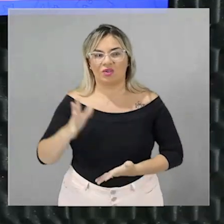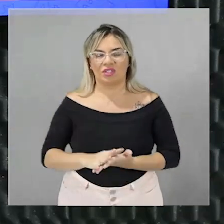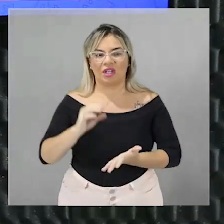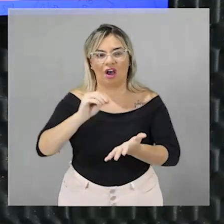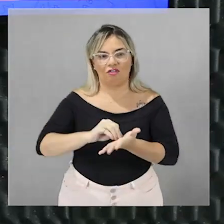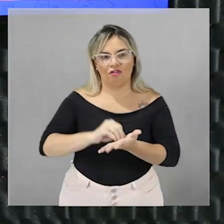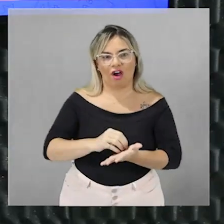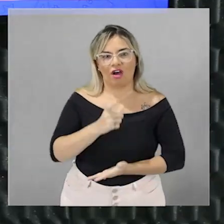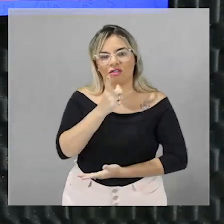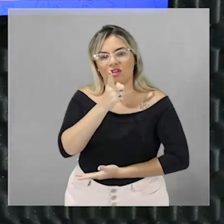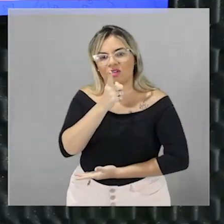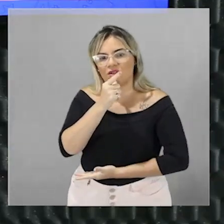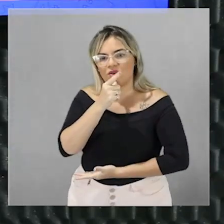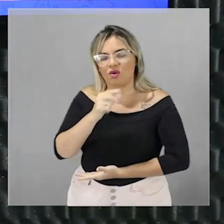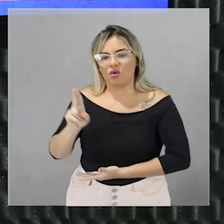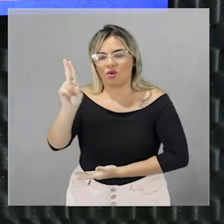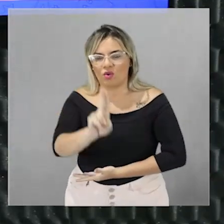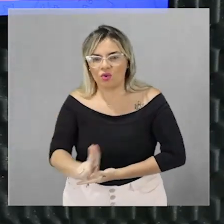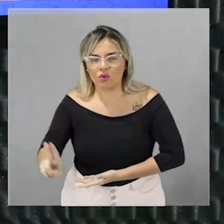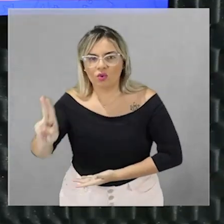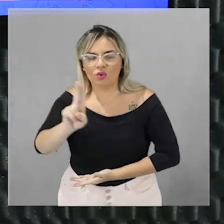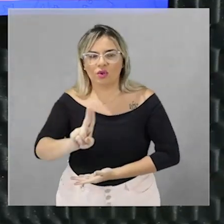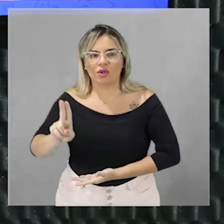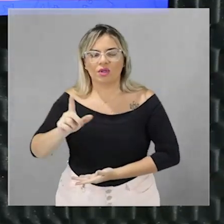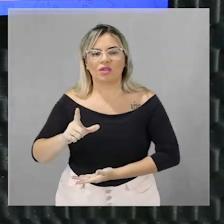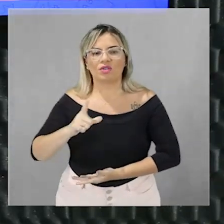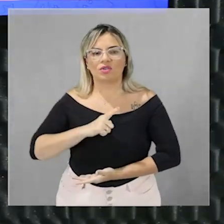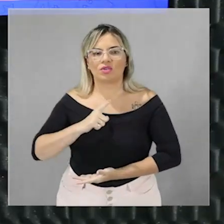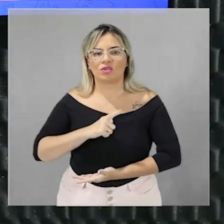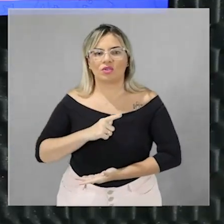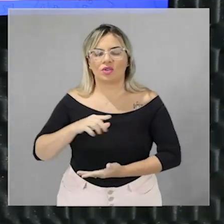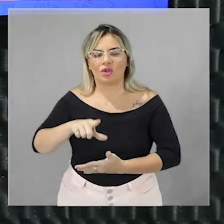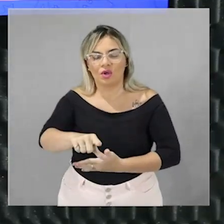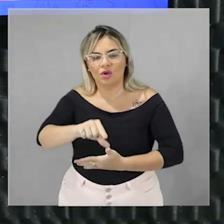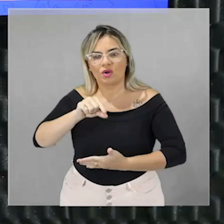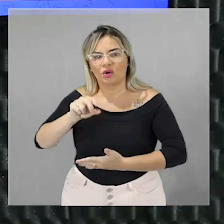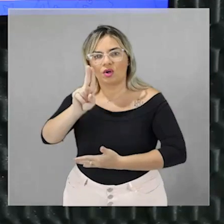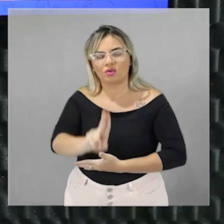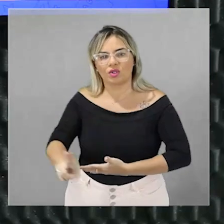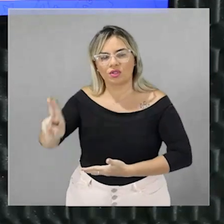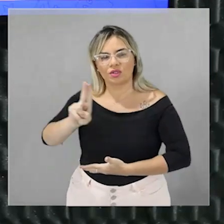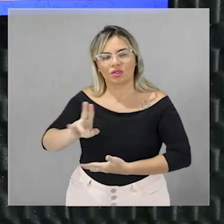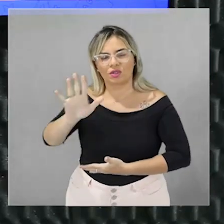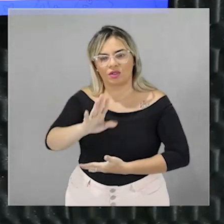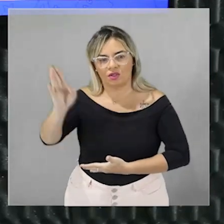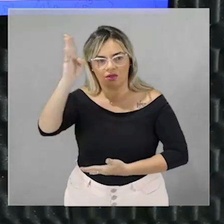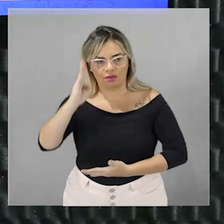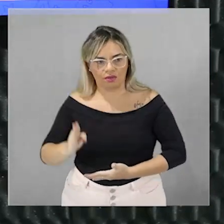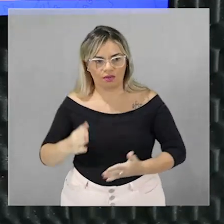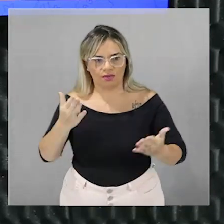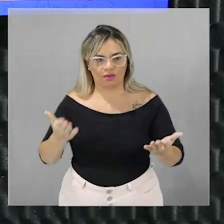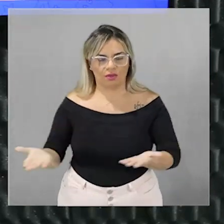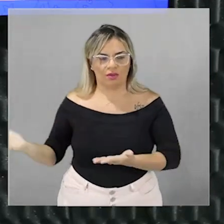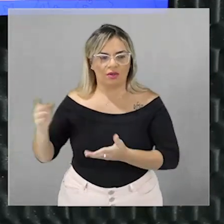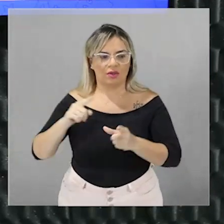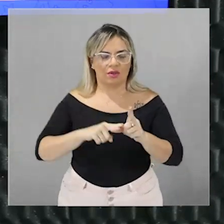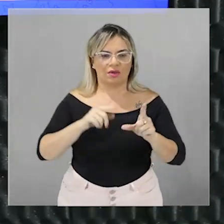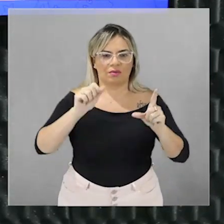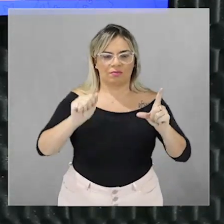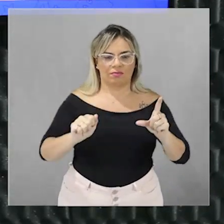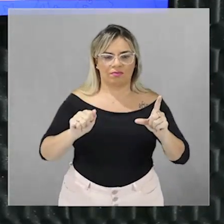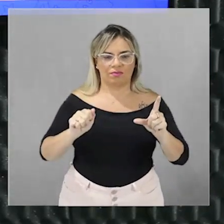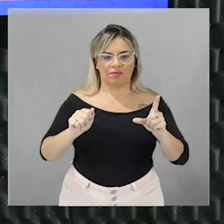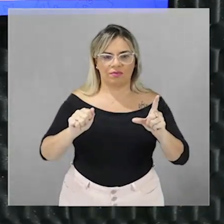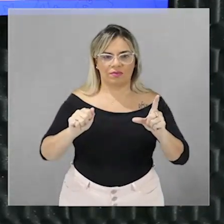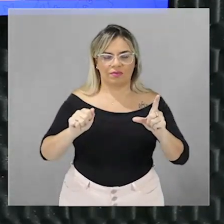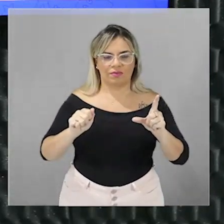água, tá? O uso prioritário, ou seja, onde é que eu deveria privilegiar a utilização da água no Brasil? Seria para quê? Infraestrutura